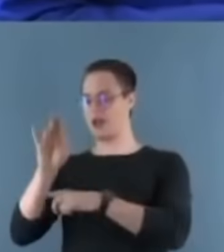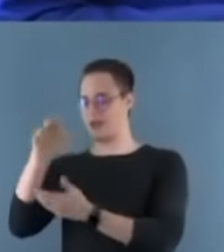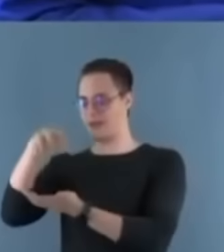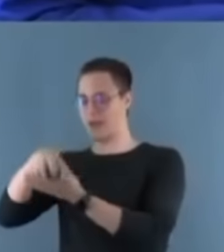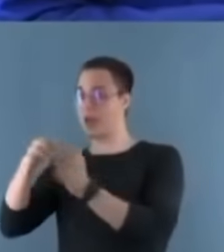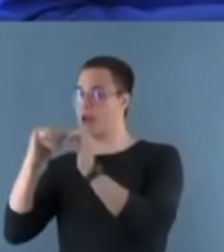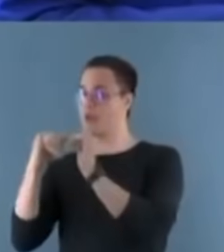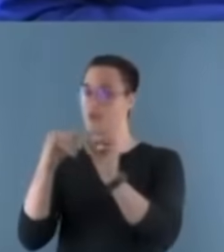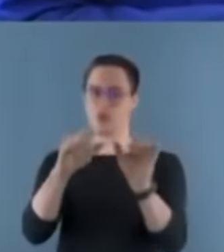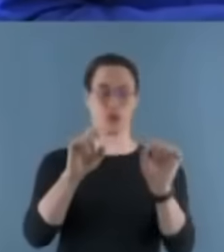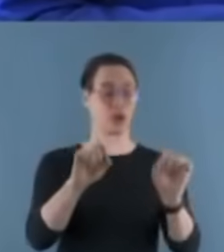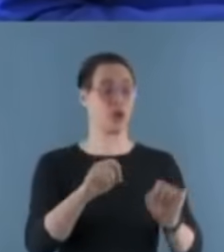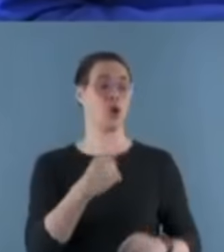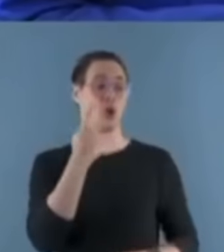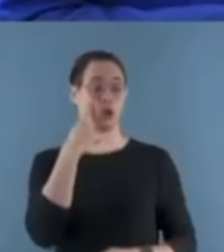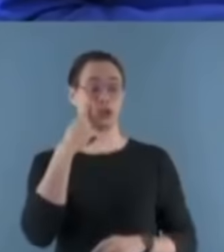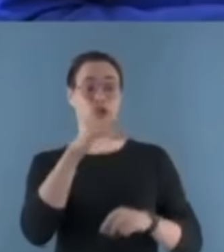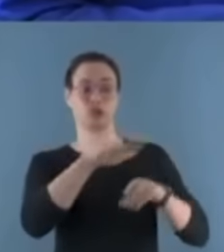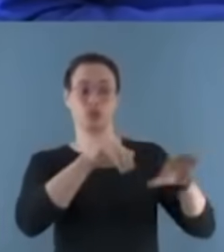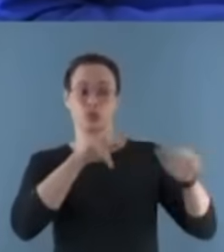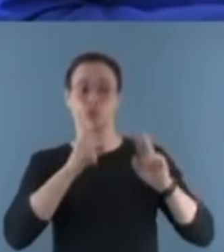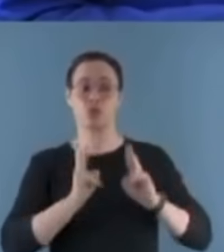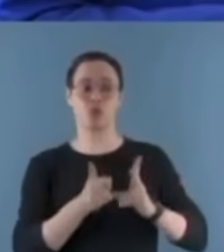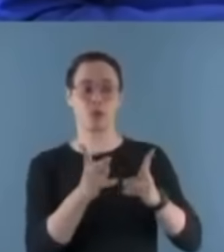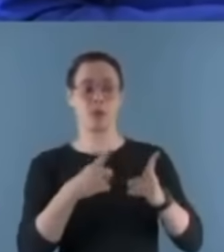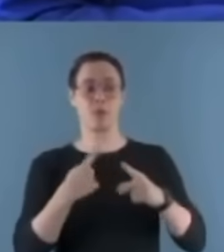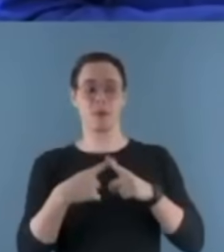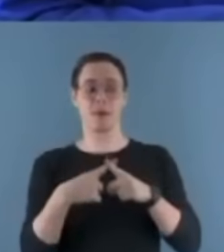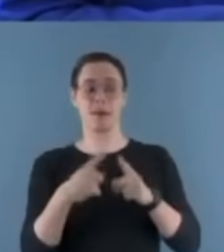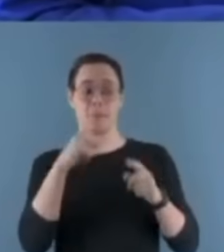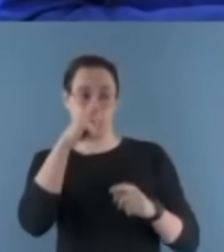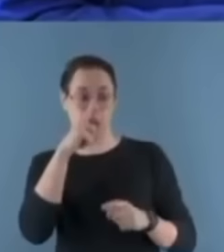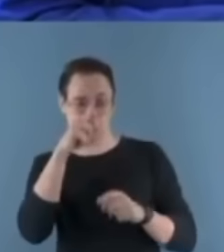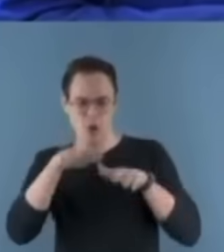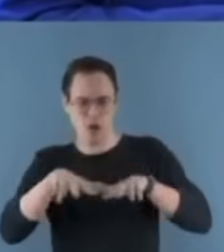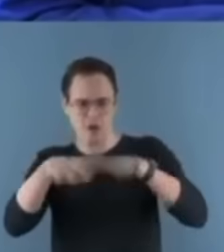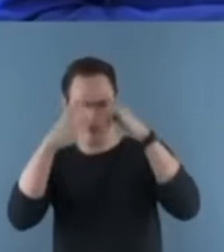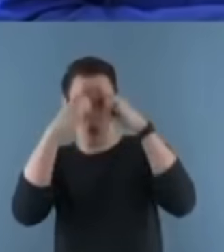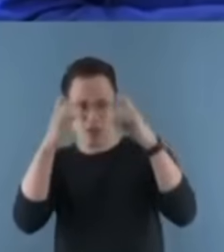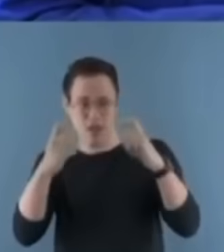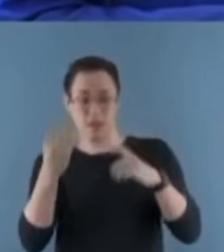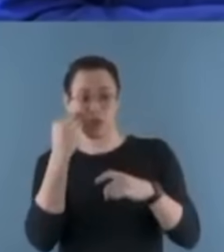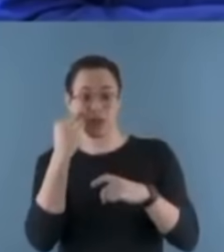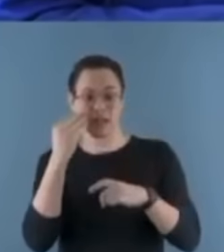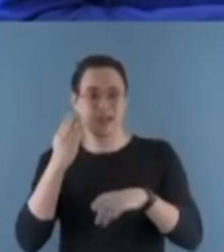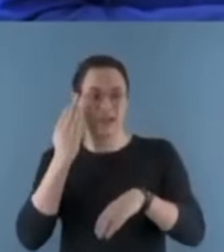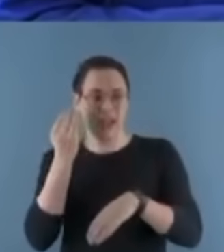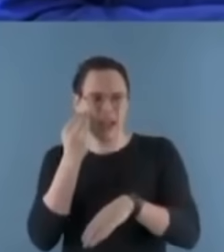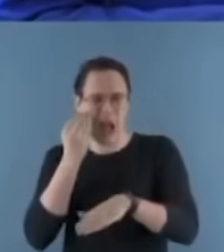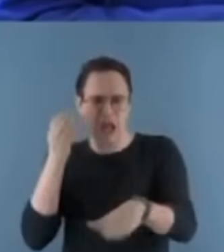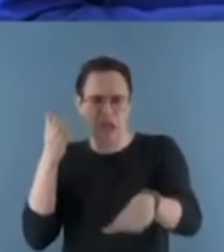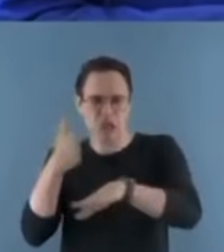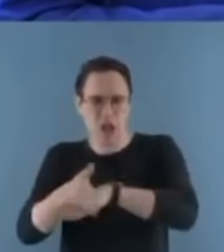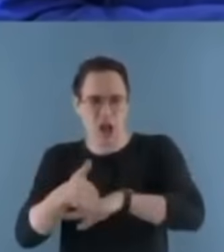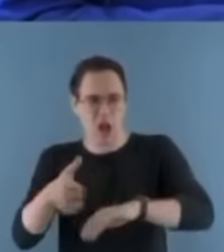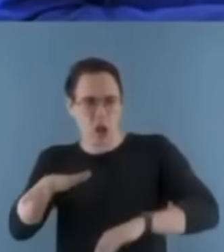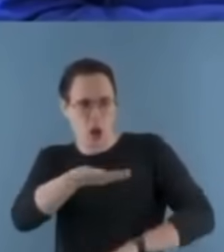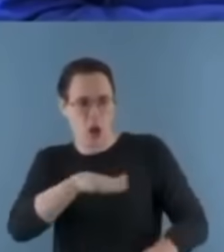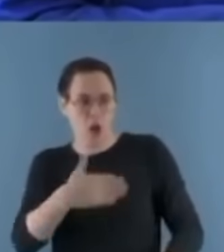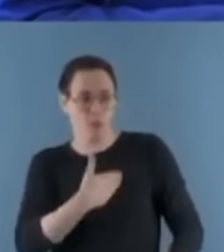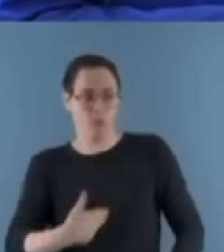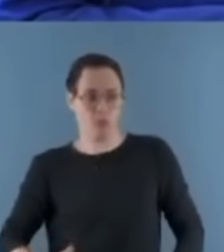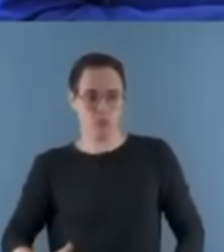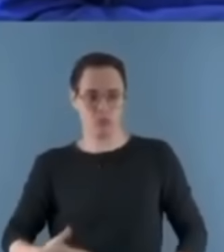abre aspas, mantém-se convocações para ações violentas e tentativas de ocupações de prédios públicos, principalmente na esplanada dos